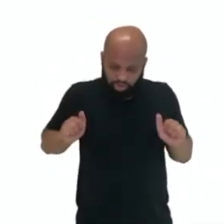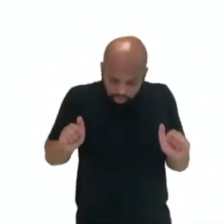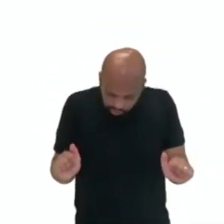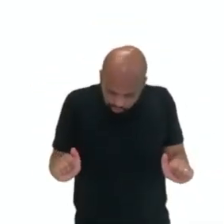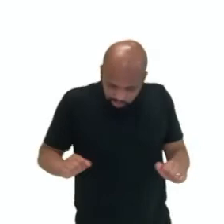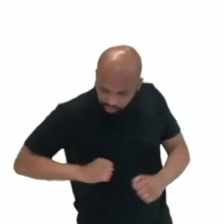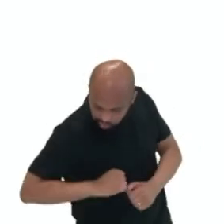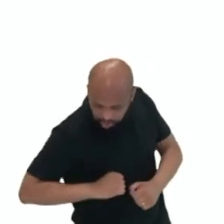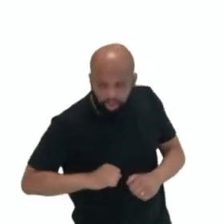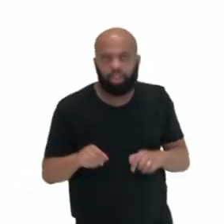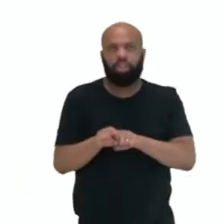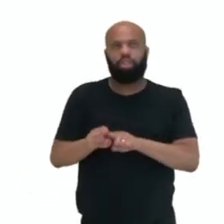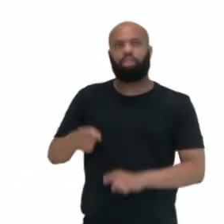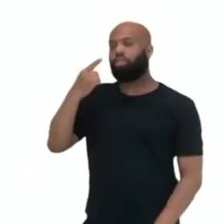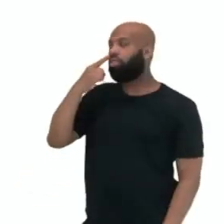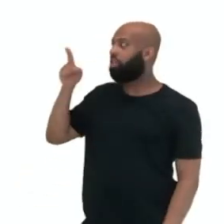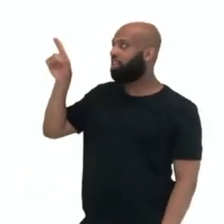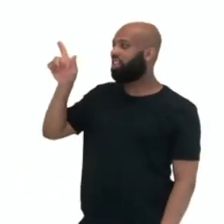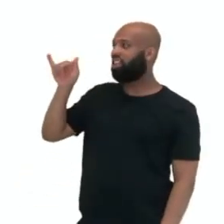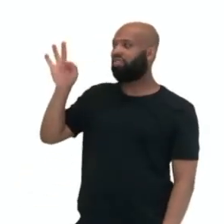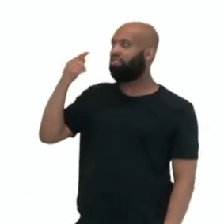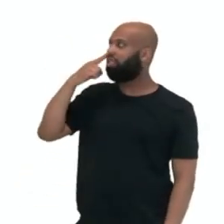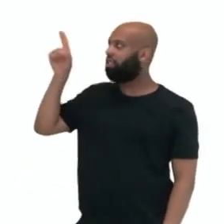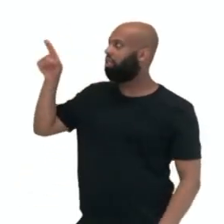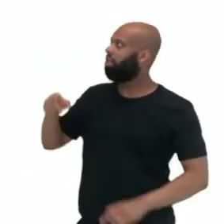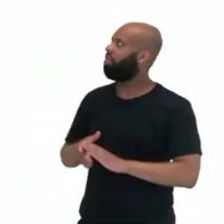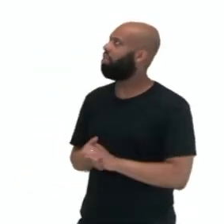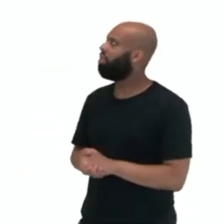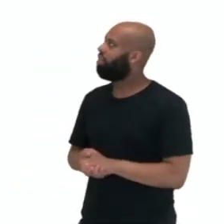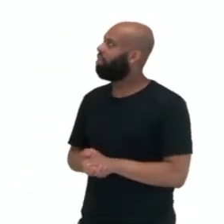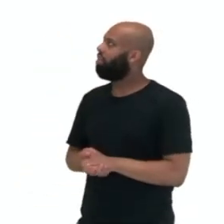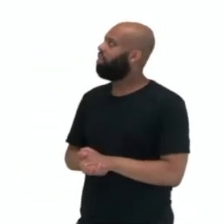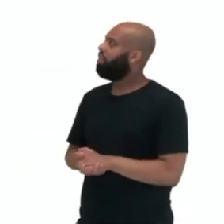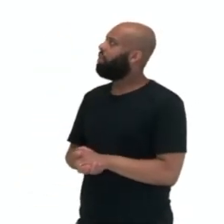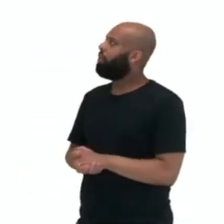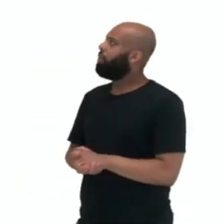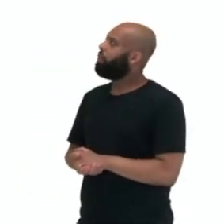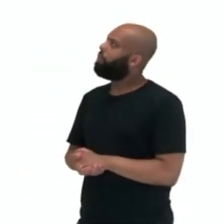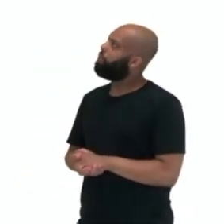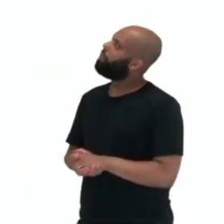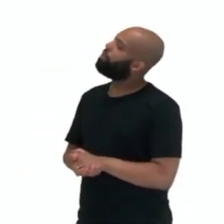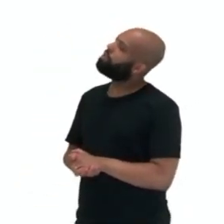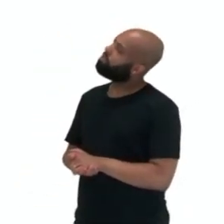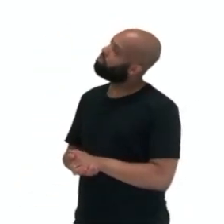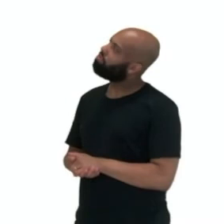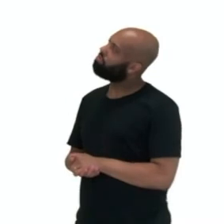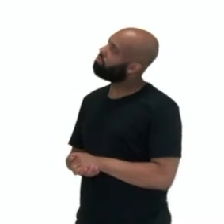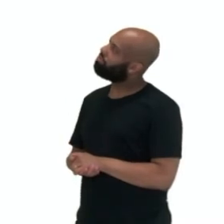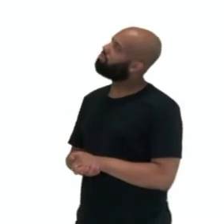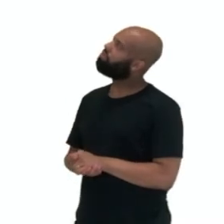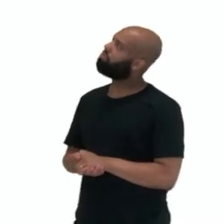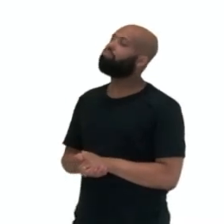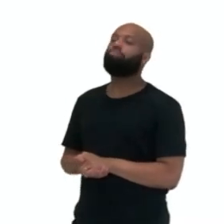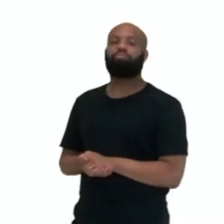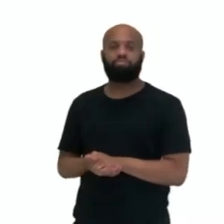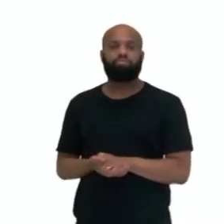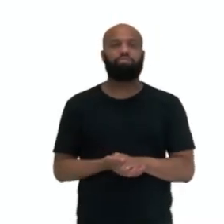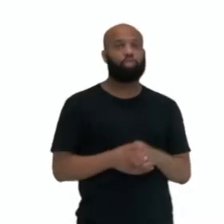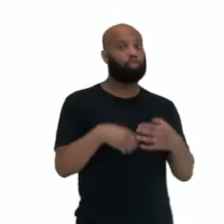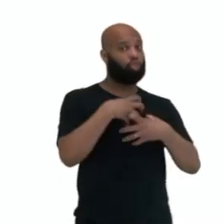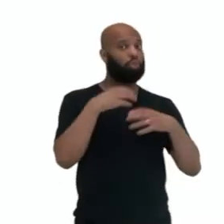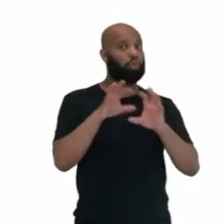chão. Então aqui bem visual, pode acompanhar aí na imagem como que seria essa técnica estilo